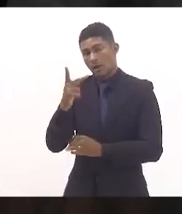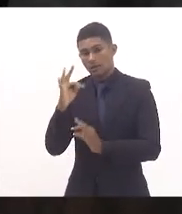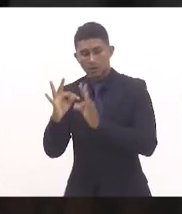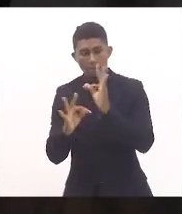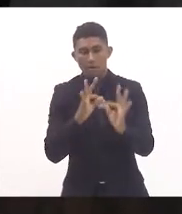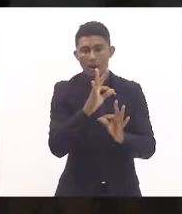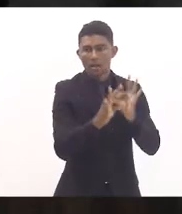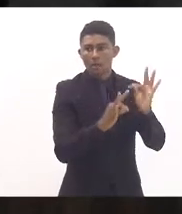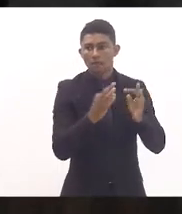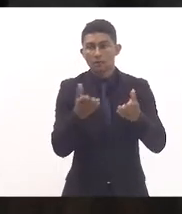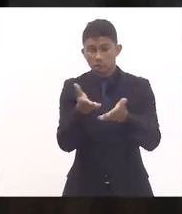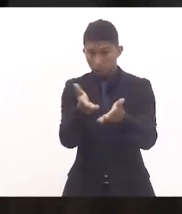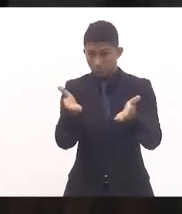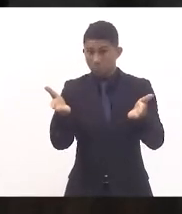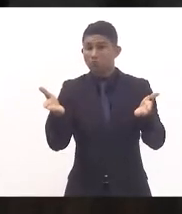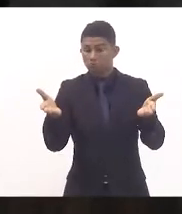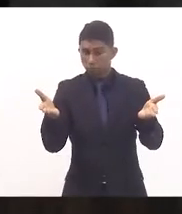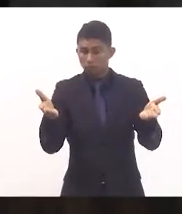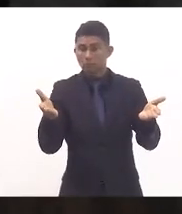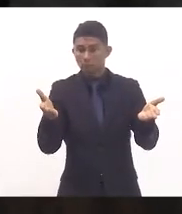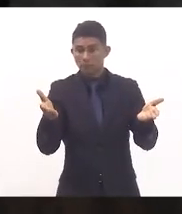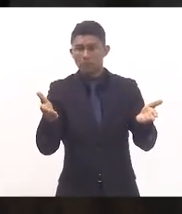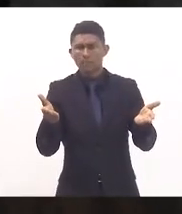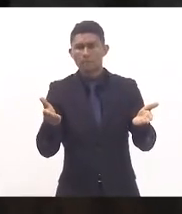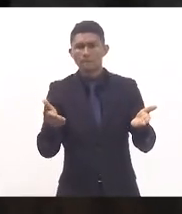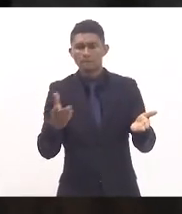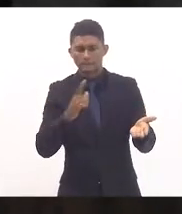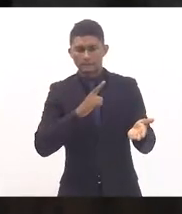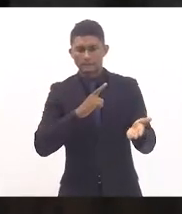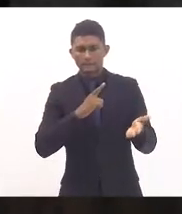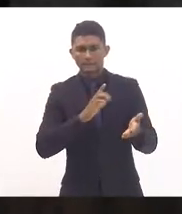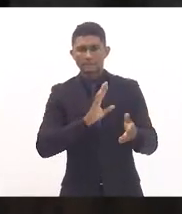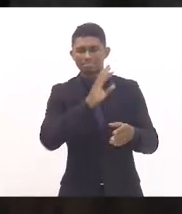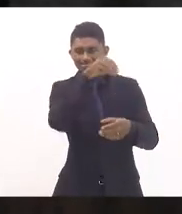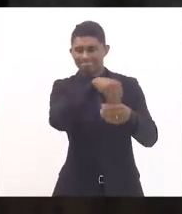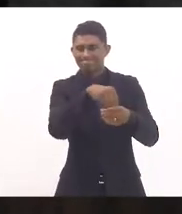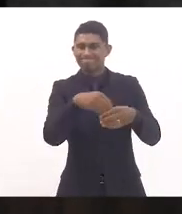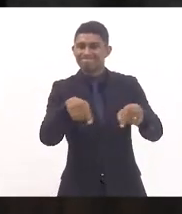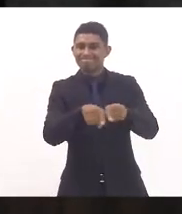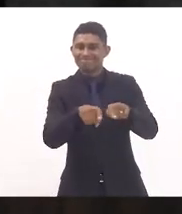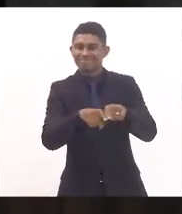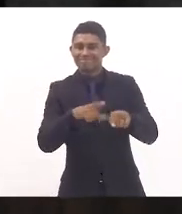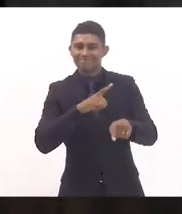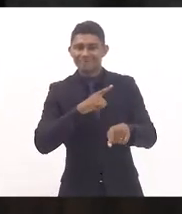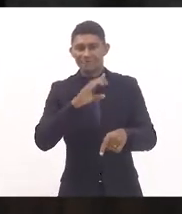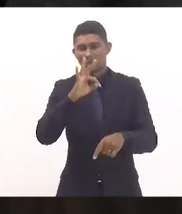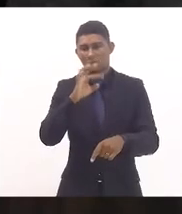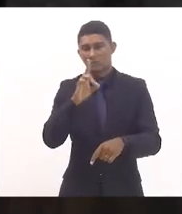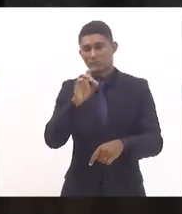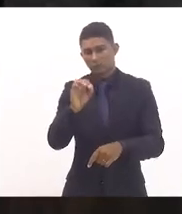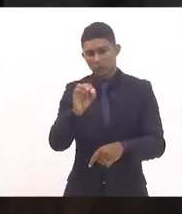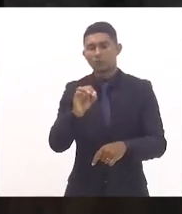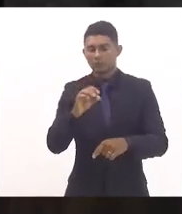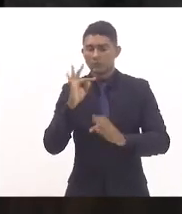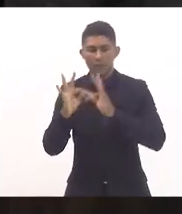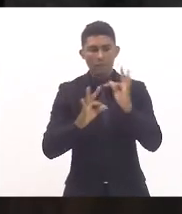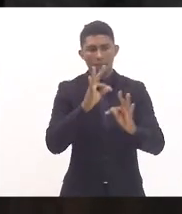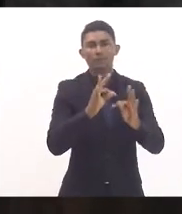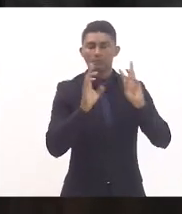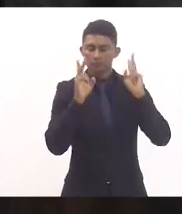TDAH, aos portadores de transtorno desafiador positivo, TDO, na forma que menciona. Em